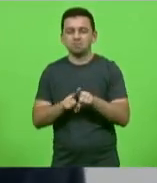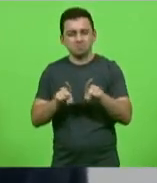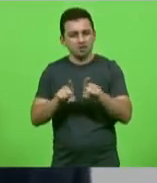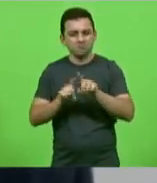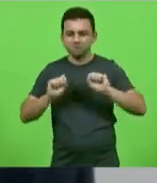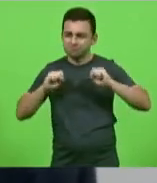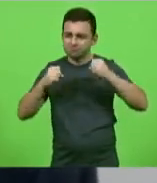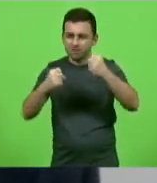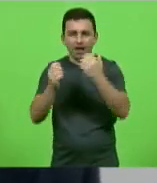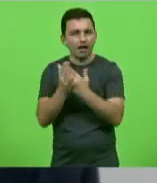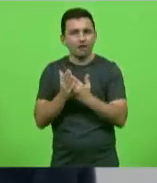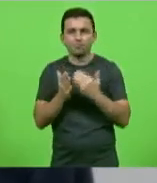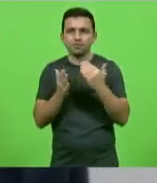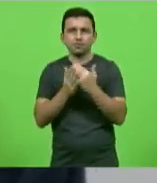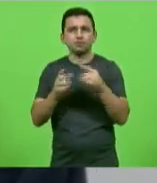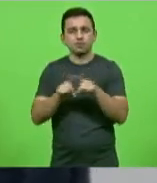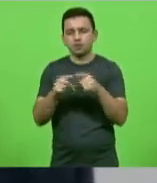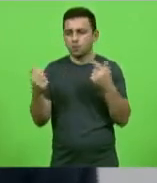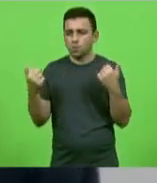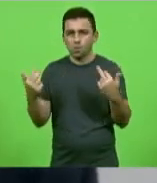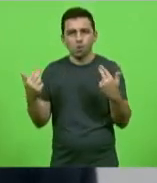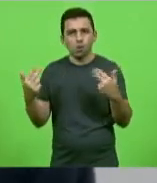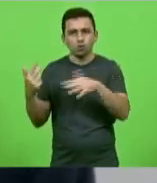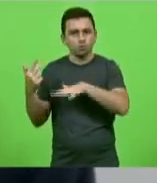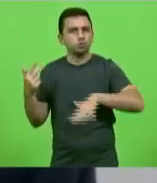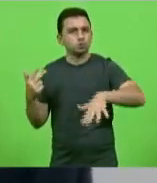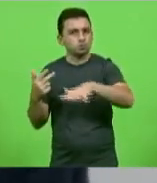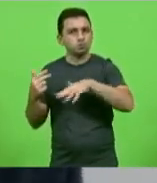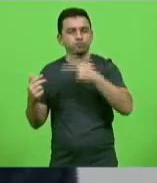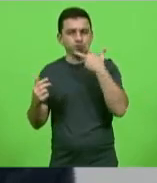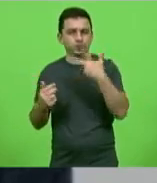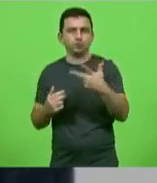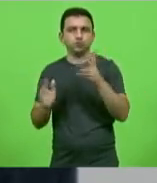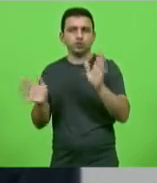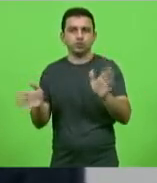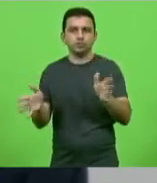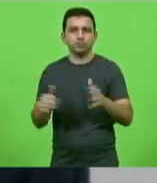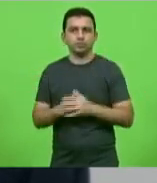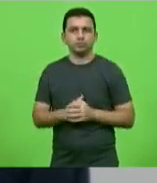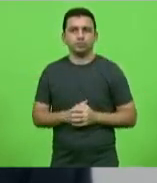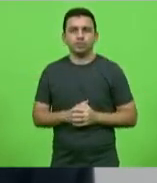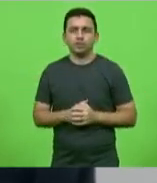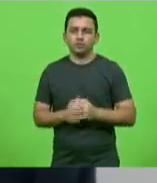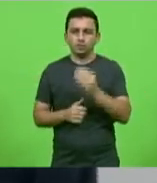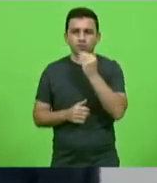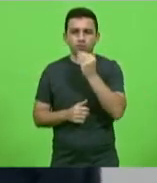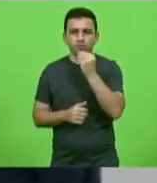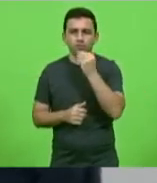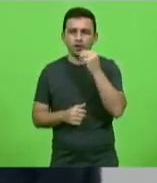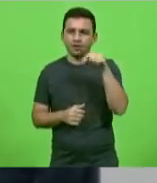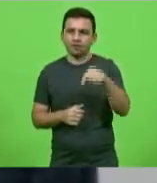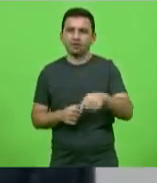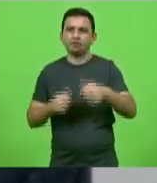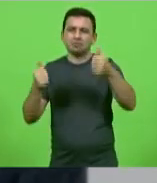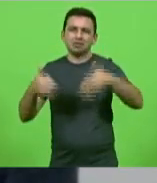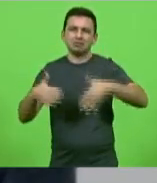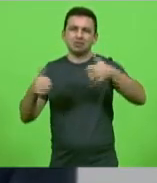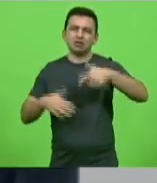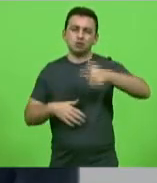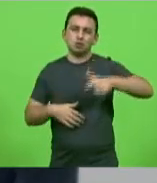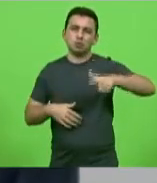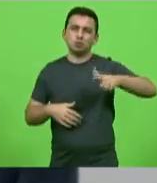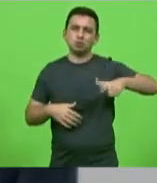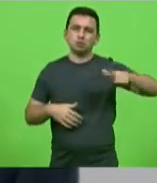árido do que aqueles que falaram anteriormente a mim. Não vou aqui, por óbvio, senhores, exercitar a repetição,